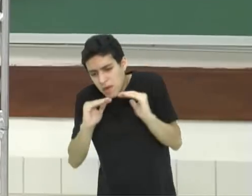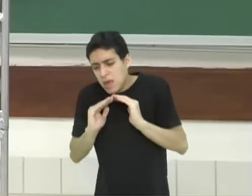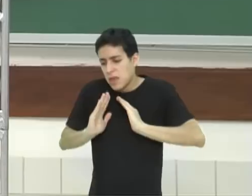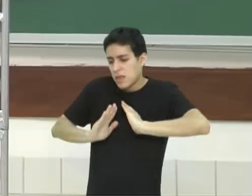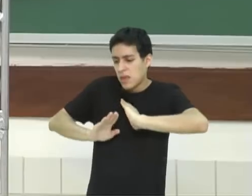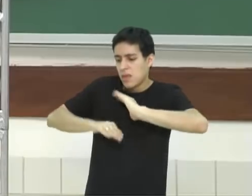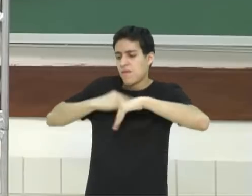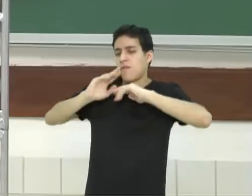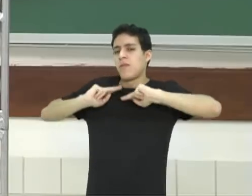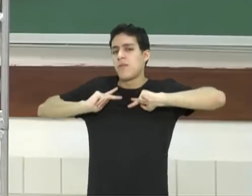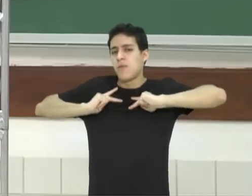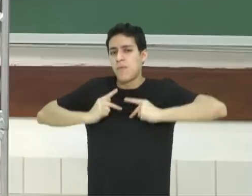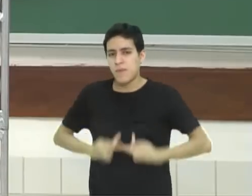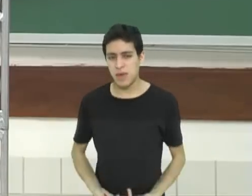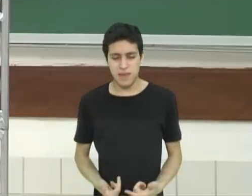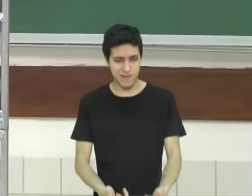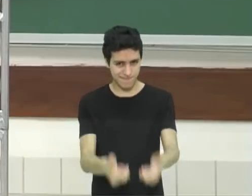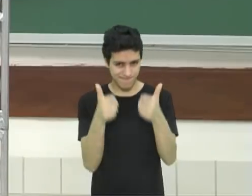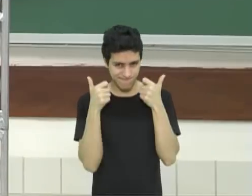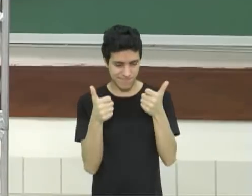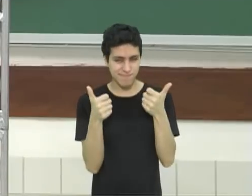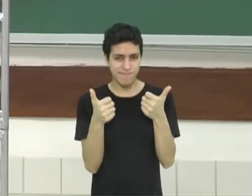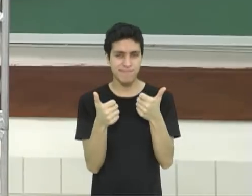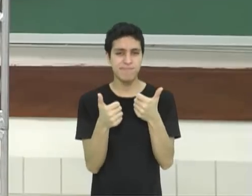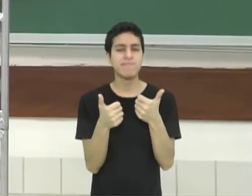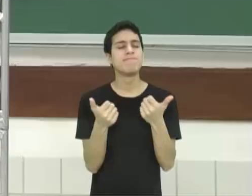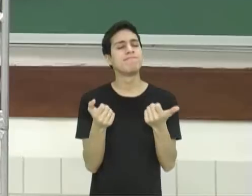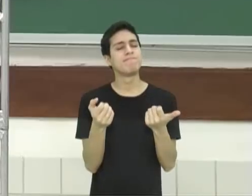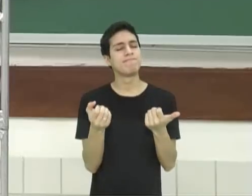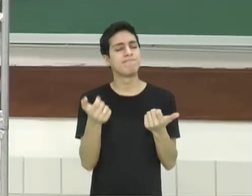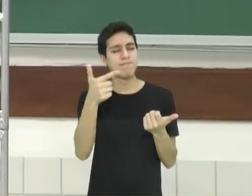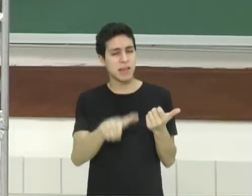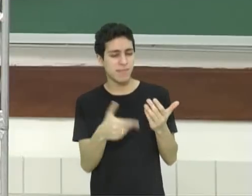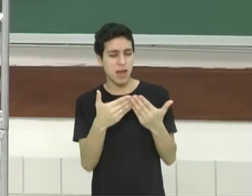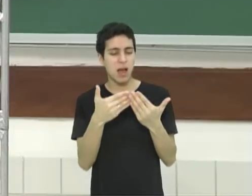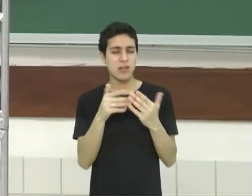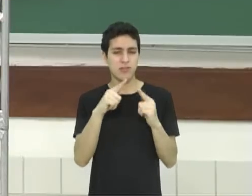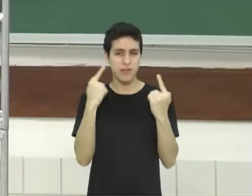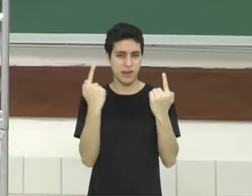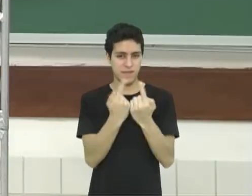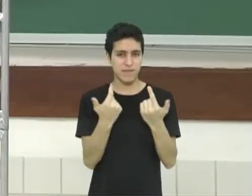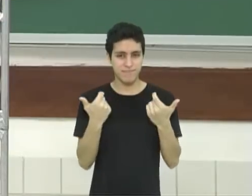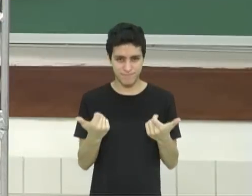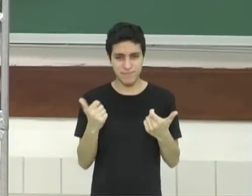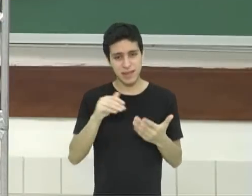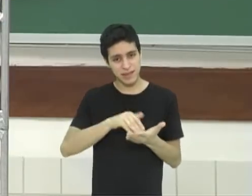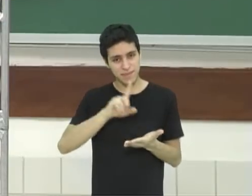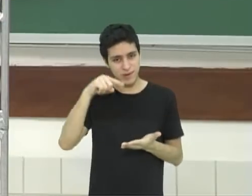desenvolvimento humano. Beleza, galera? Valeu aí, mais uma aula Paraná de Geografia. Até a próxima!